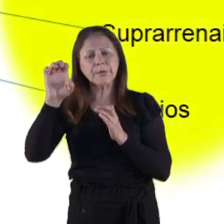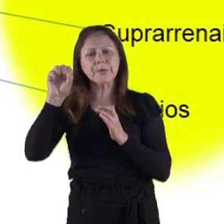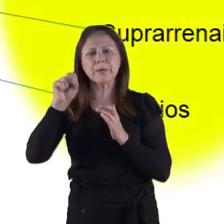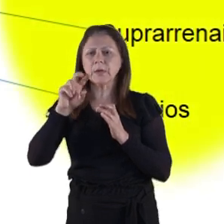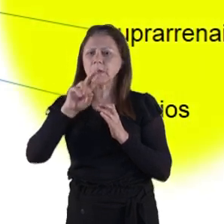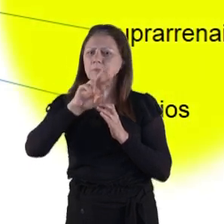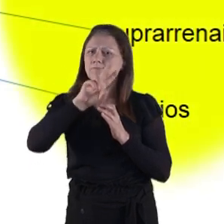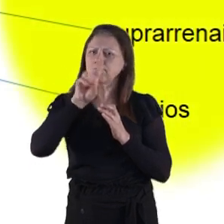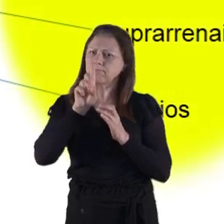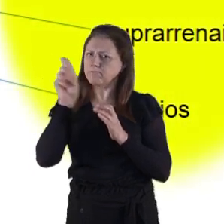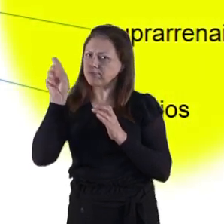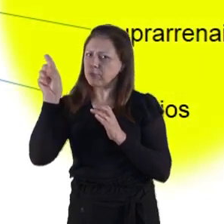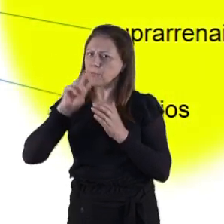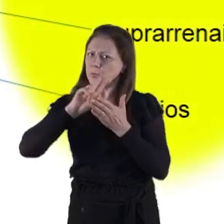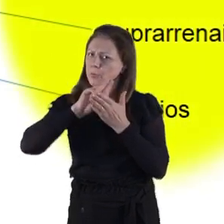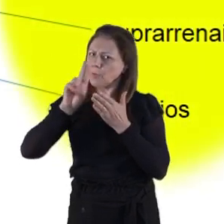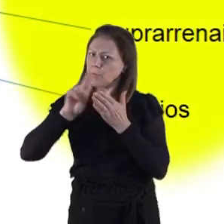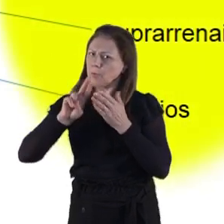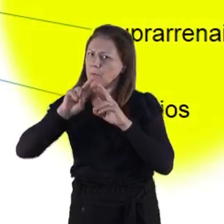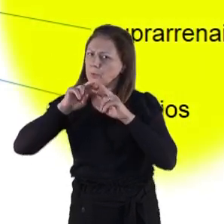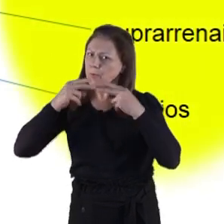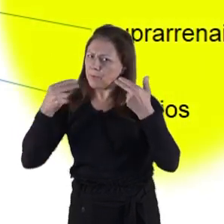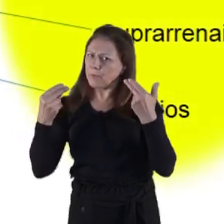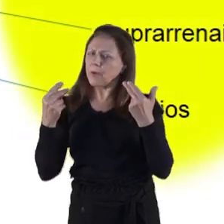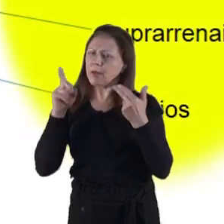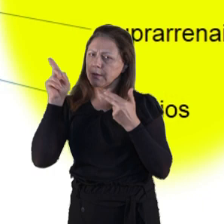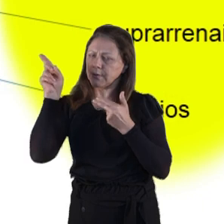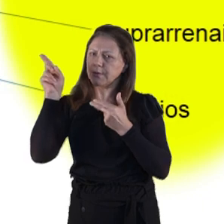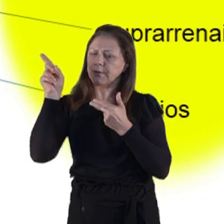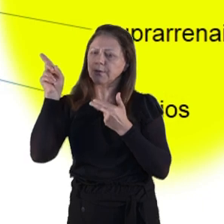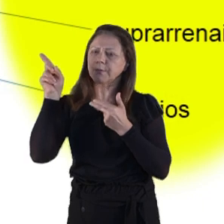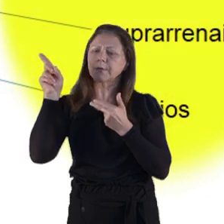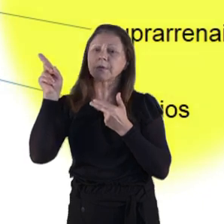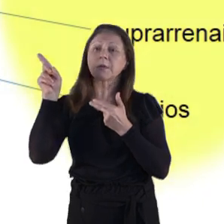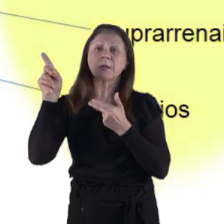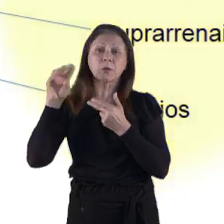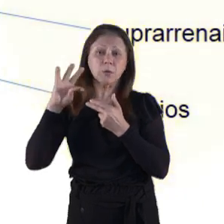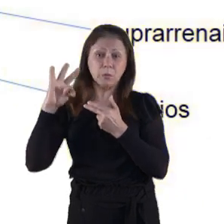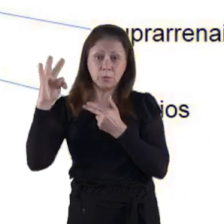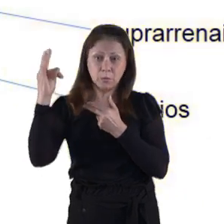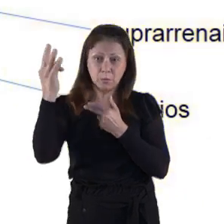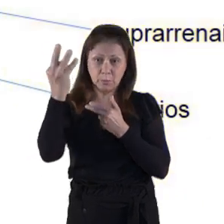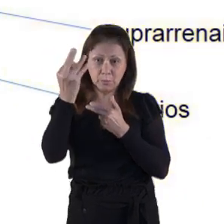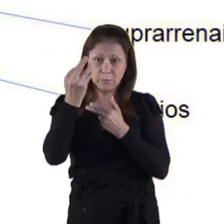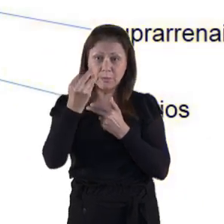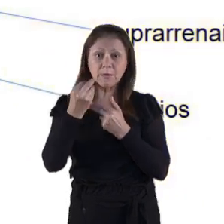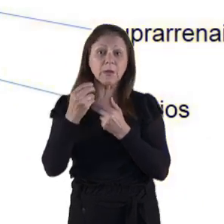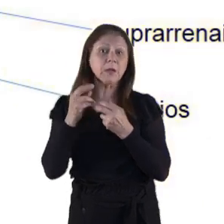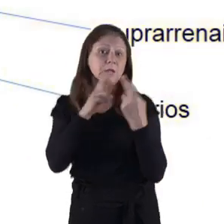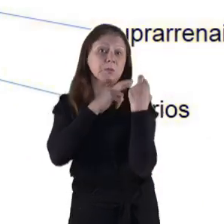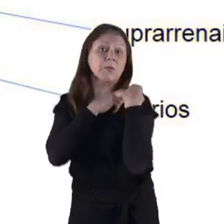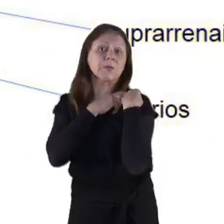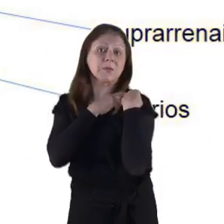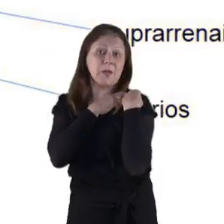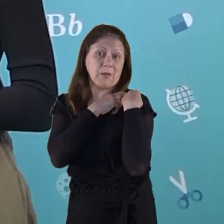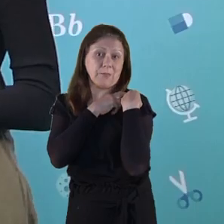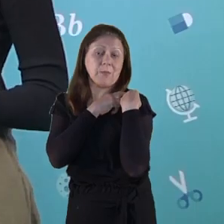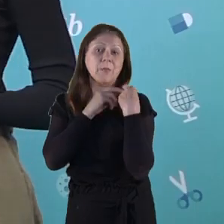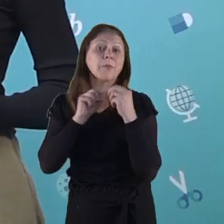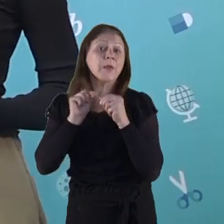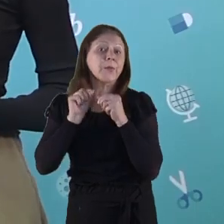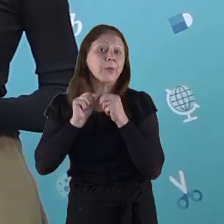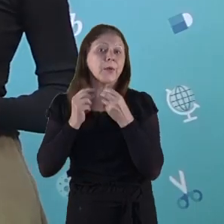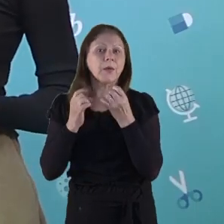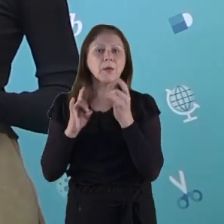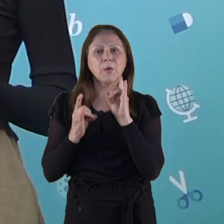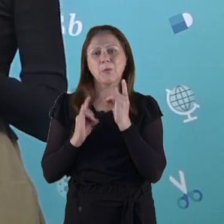caso das mulheres, suprarrenais, hipófise, glândula pineal e hipotálamo. Essas são as glândulas que produzem hormônios de acordo com o